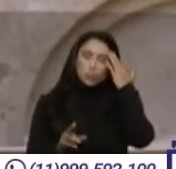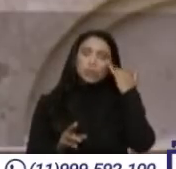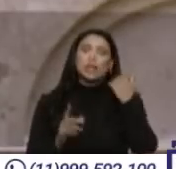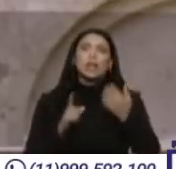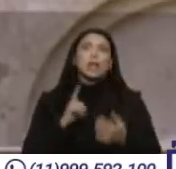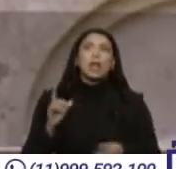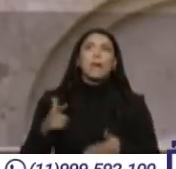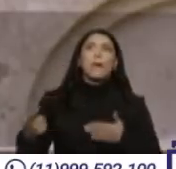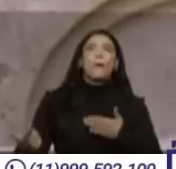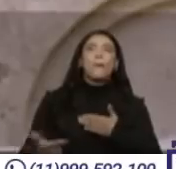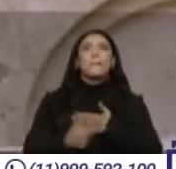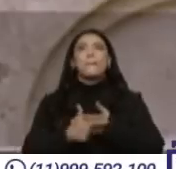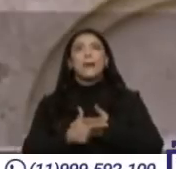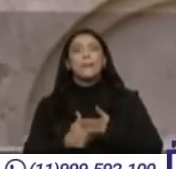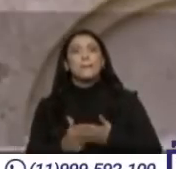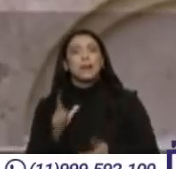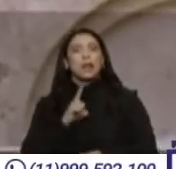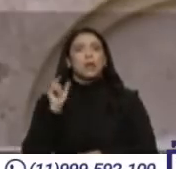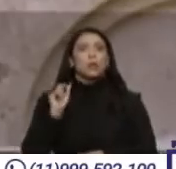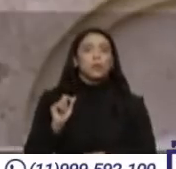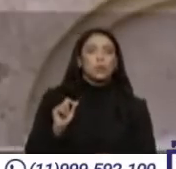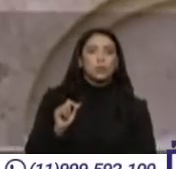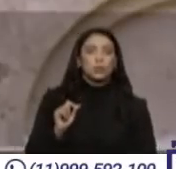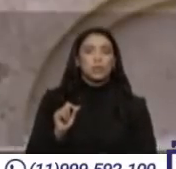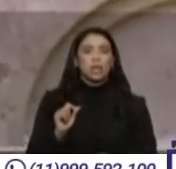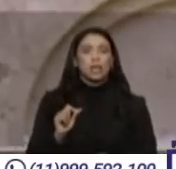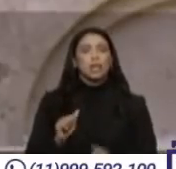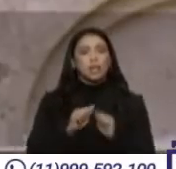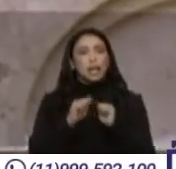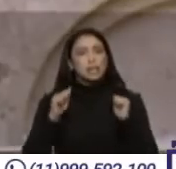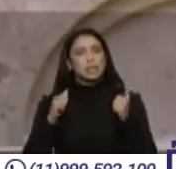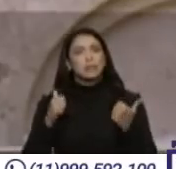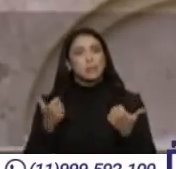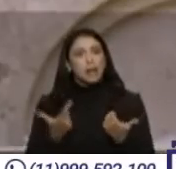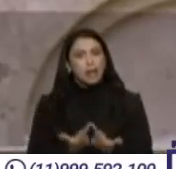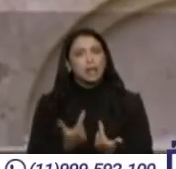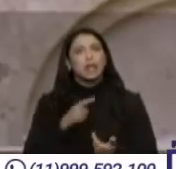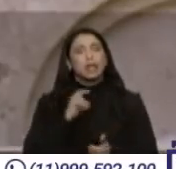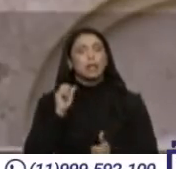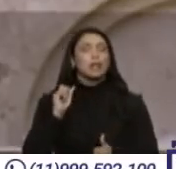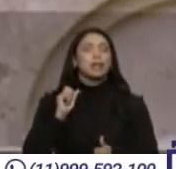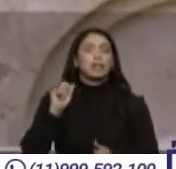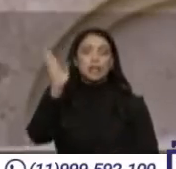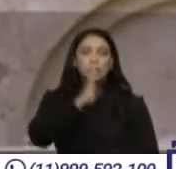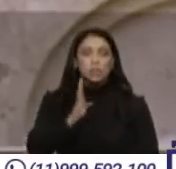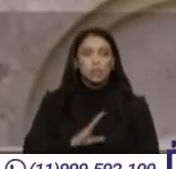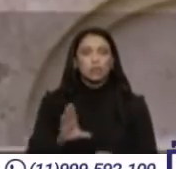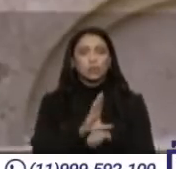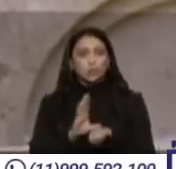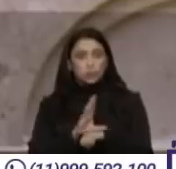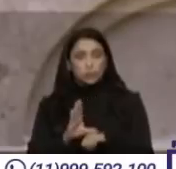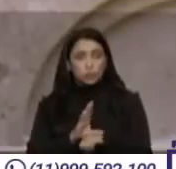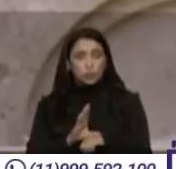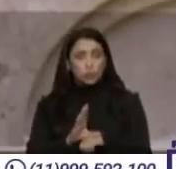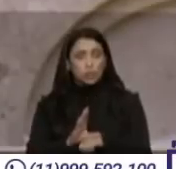papel, e sim por expressa delegação da Assembleia Nacional Constituinte, detém, em matéria de